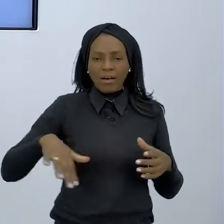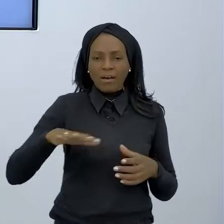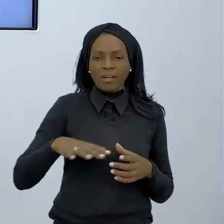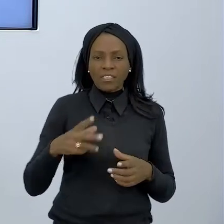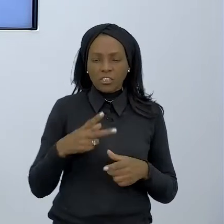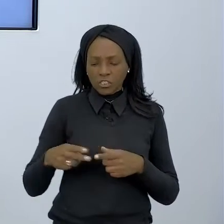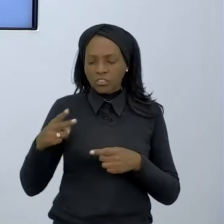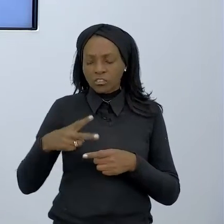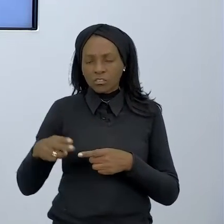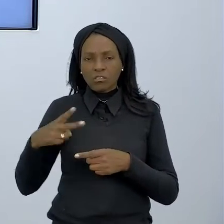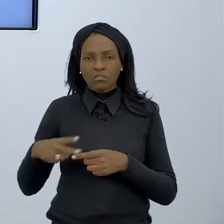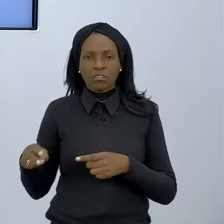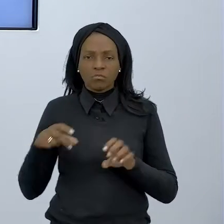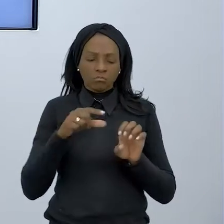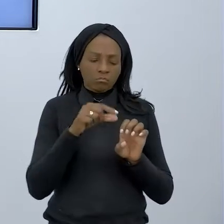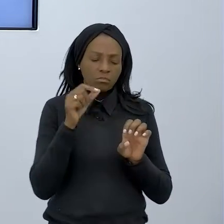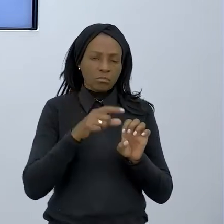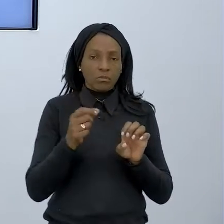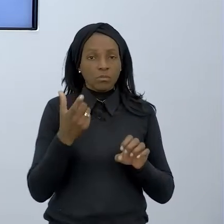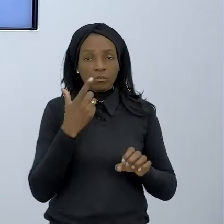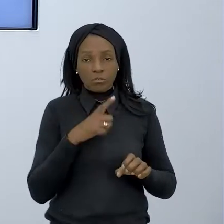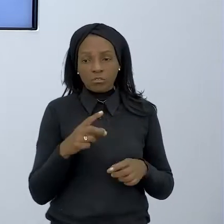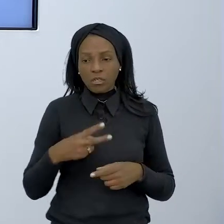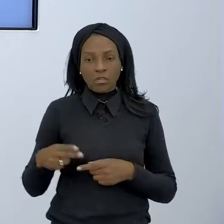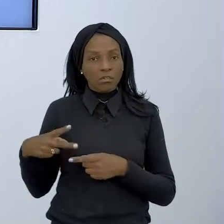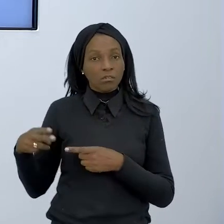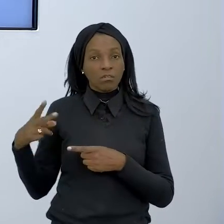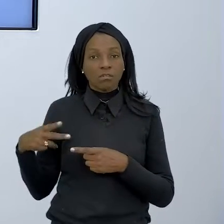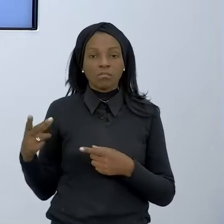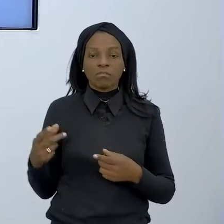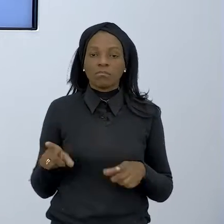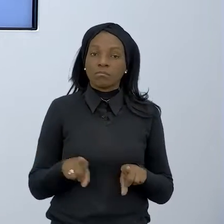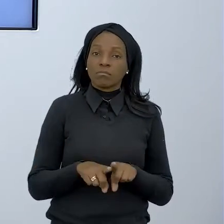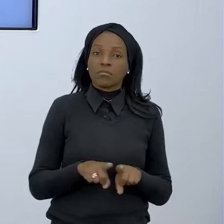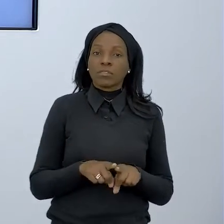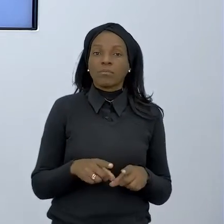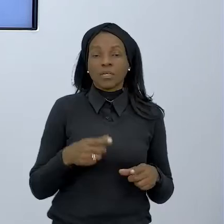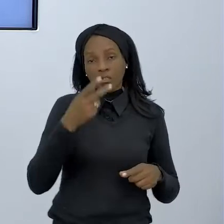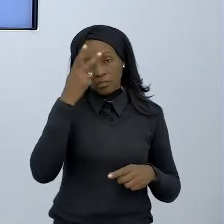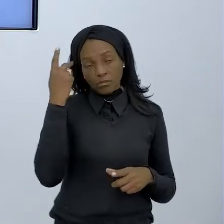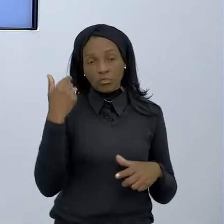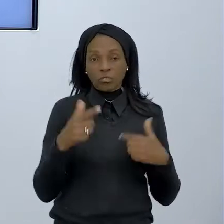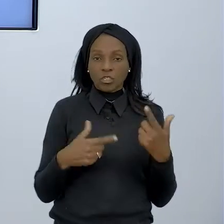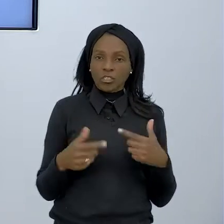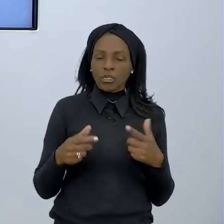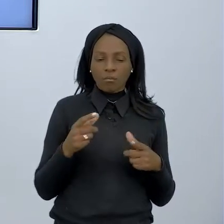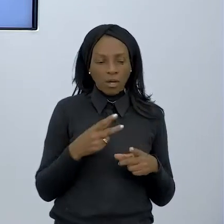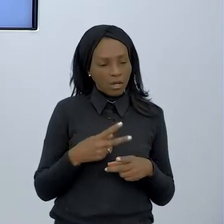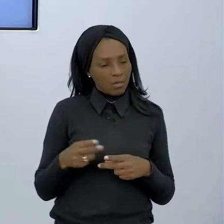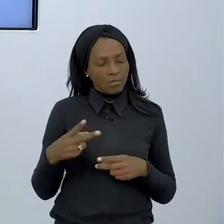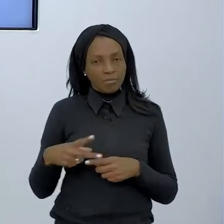o empreendedor, também ganha o trabalhador,